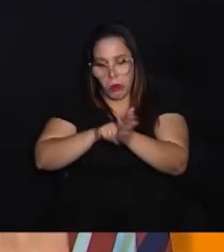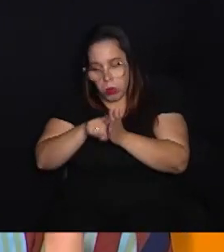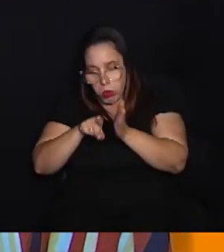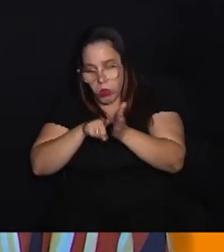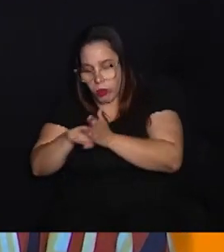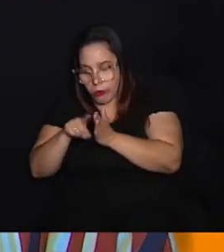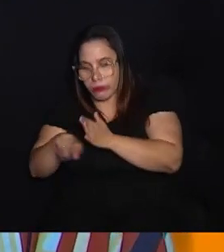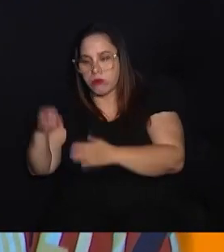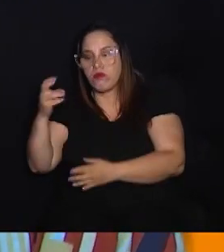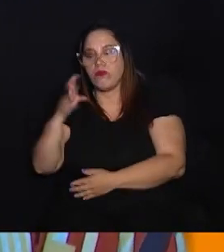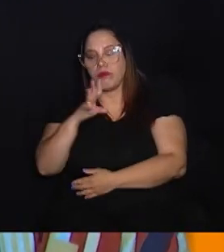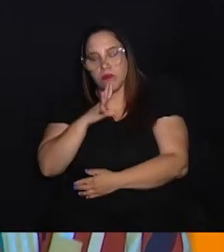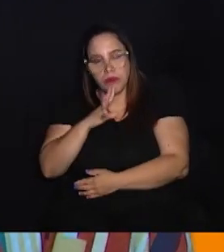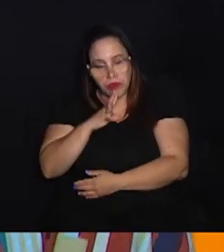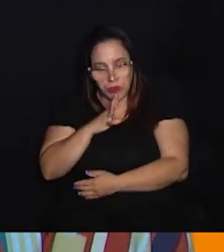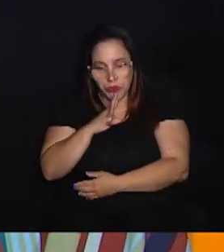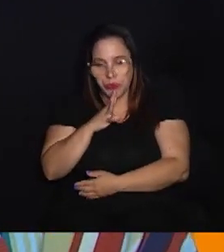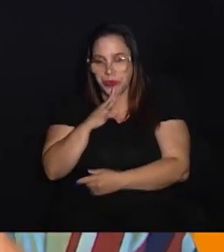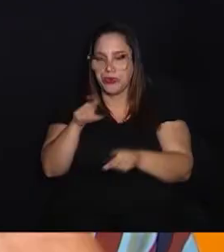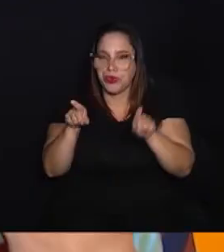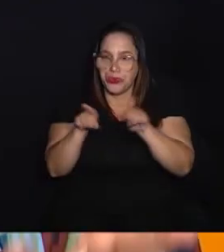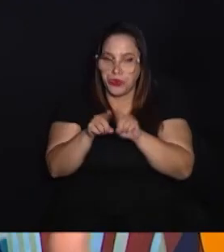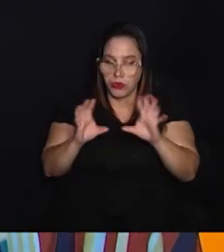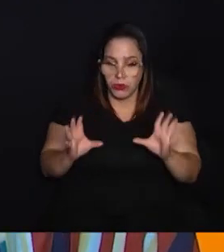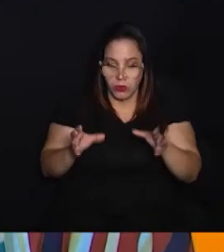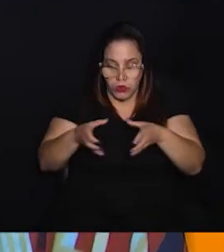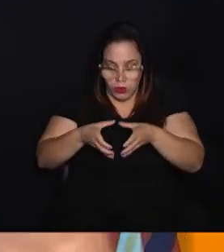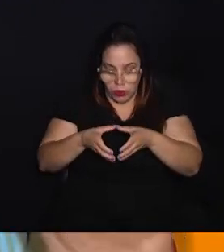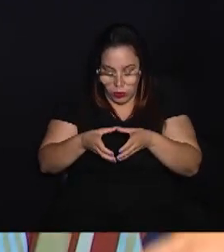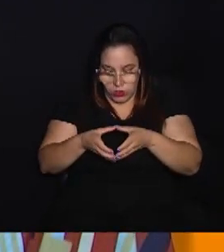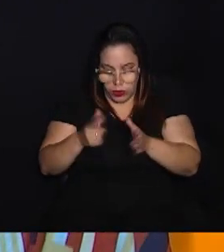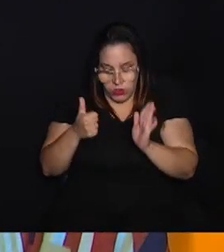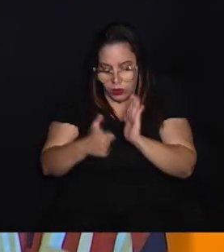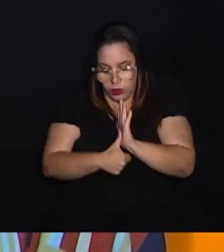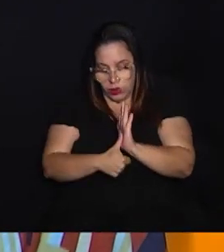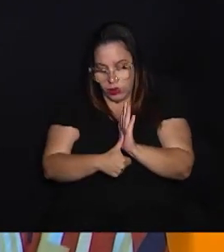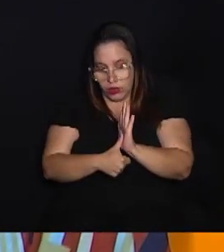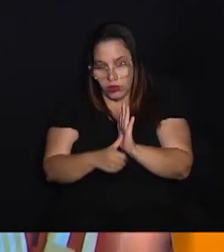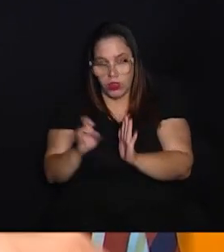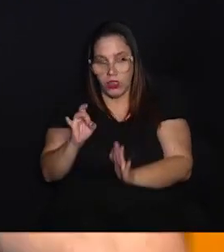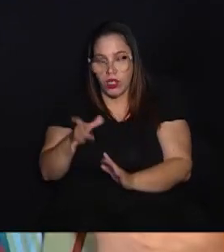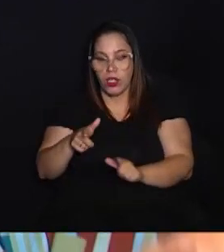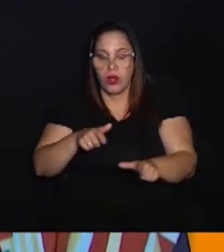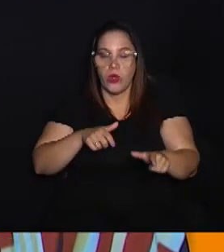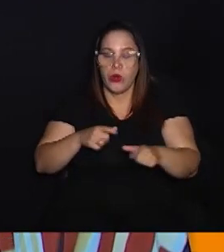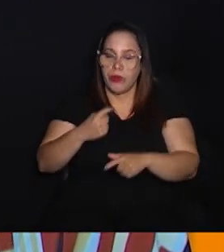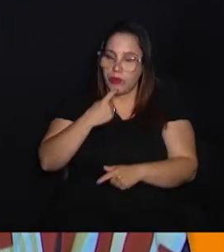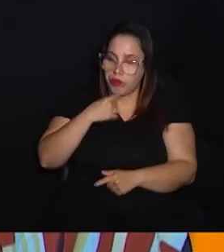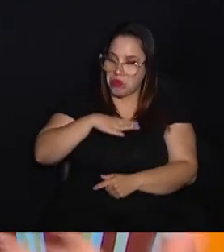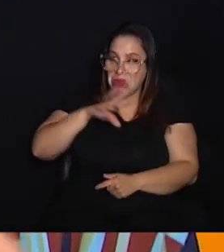de conhecimento, né, desse conjunto documental sobre a cidade, sobre a história da cidade